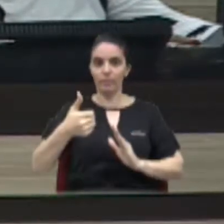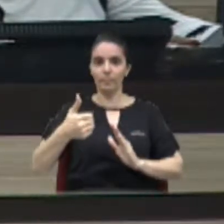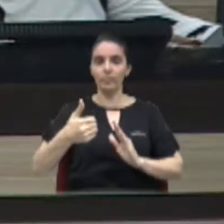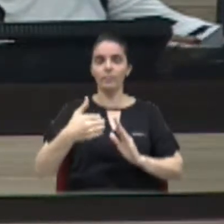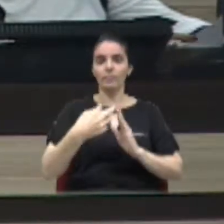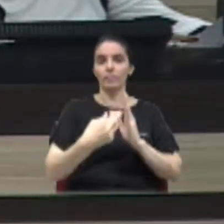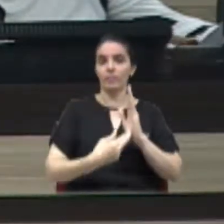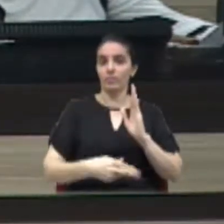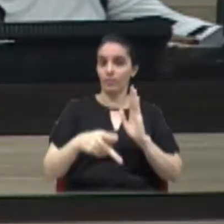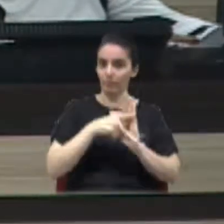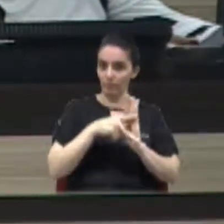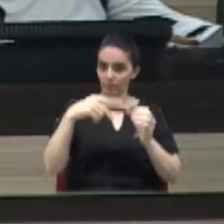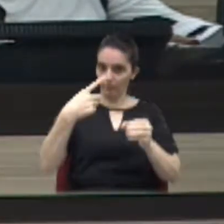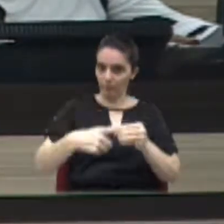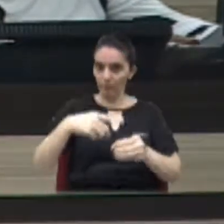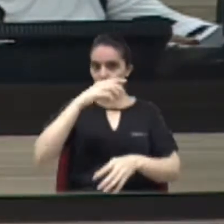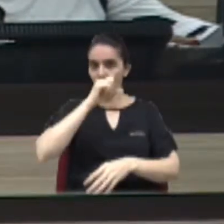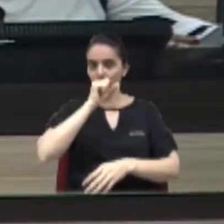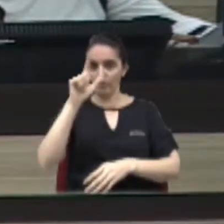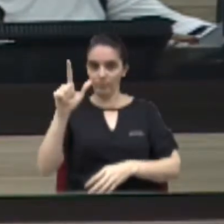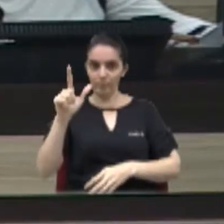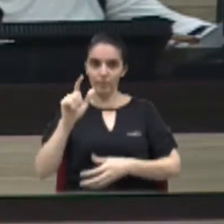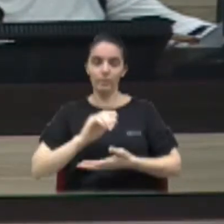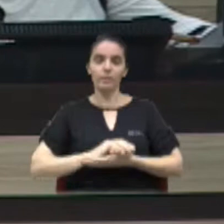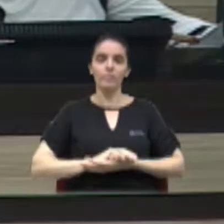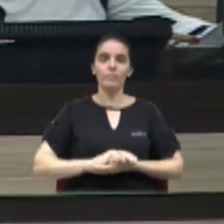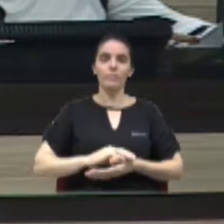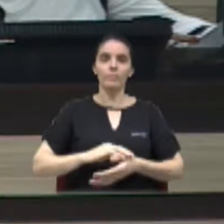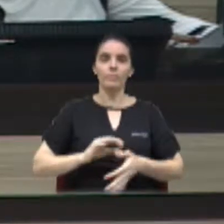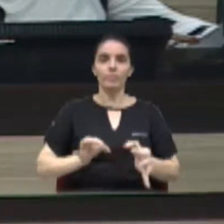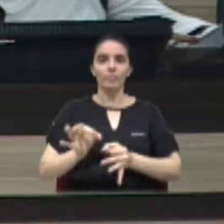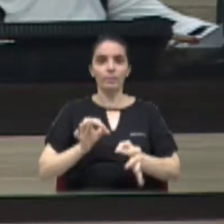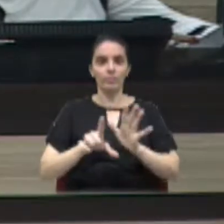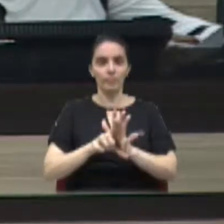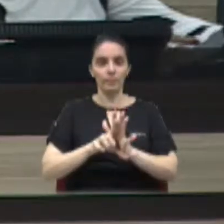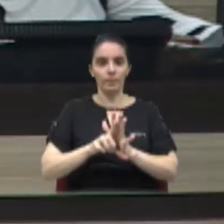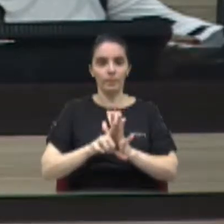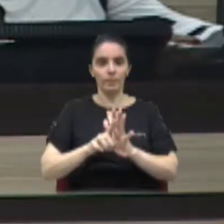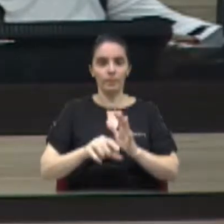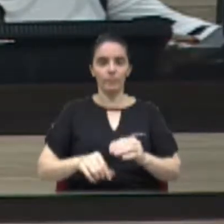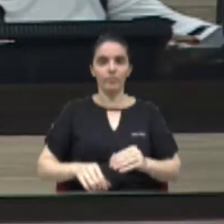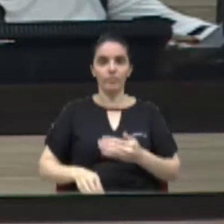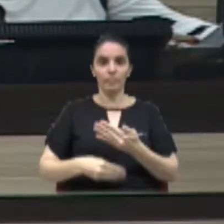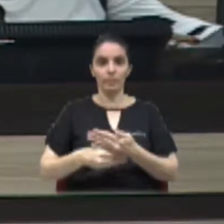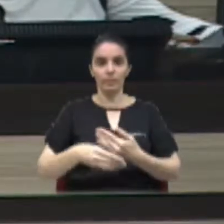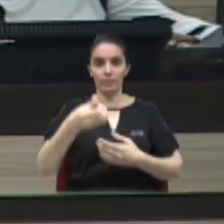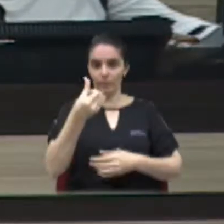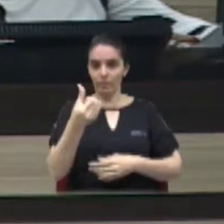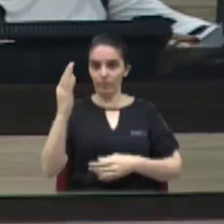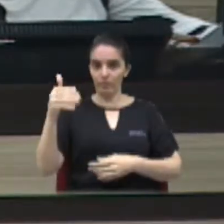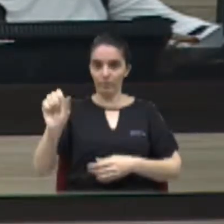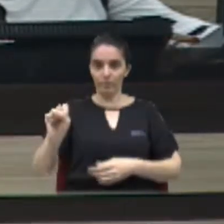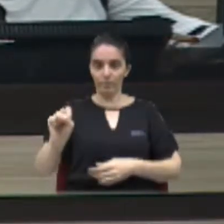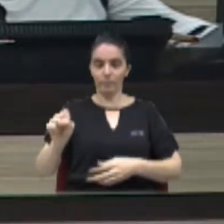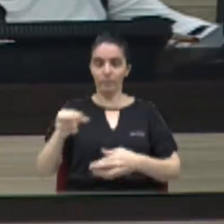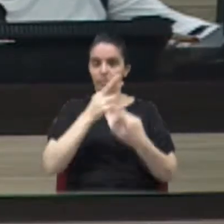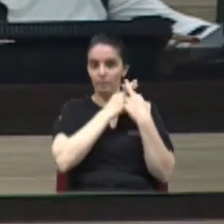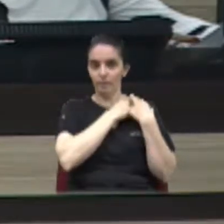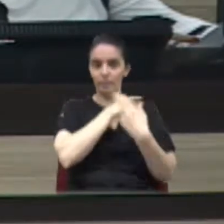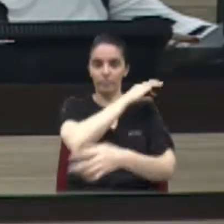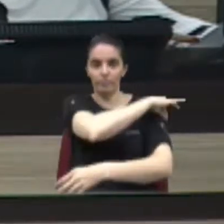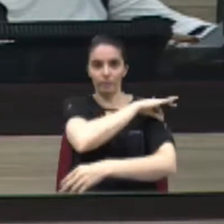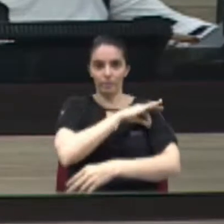Regimento Interno dessa Câmara Municipal de Limeira que o projeto de lei complementar 0618, de autoria do prefeito municipal, senhor Mário Celso